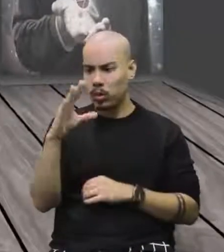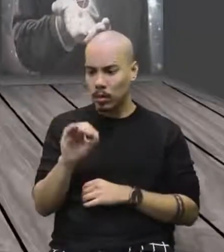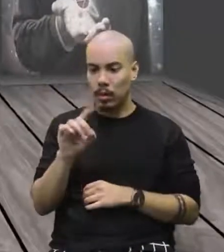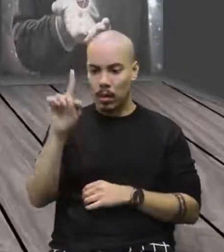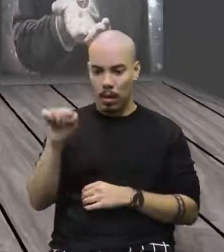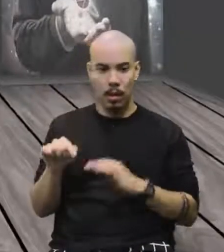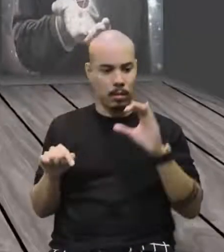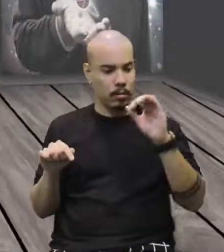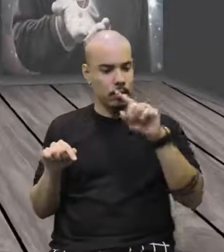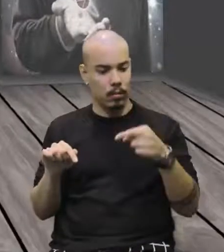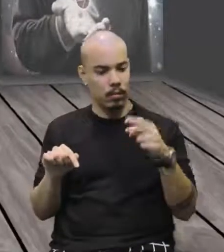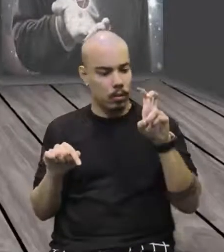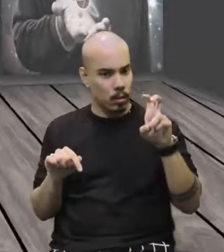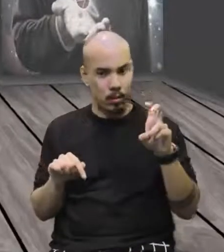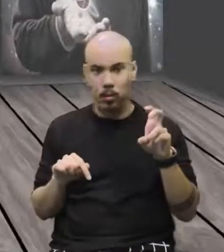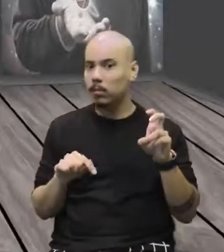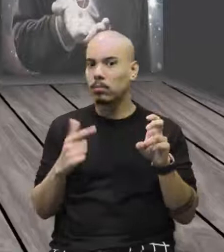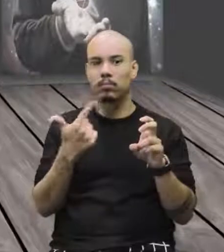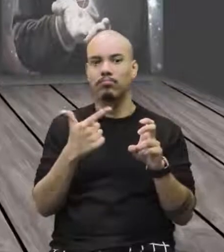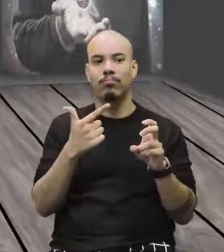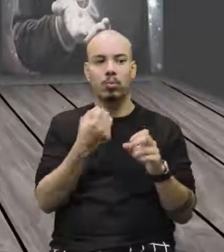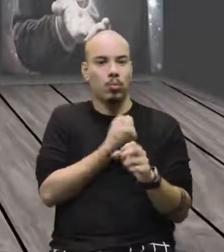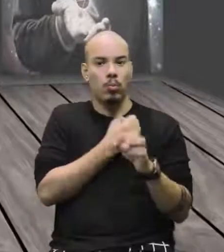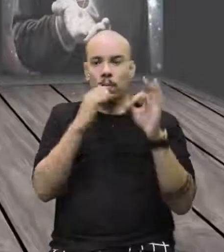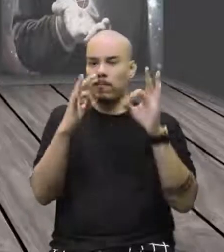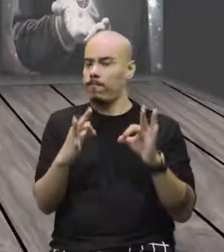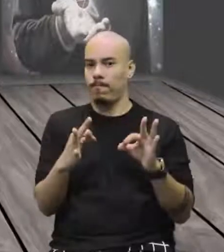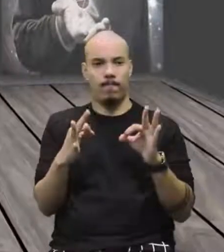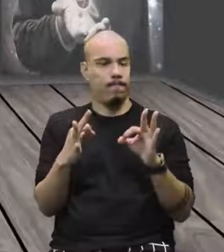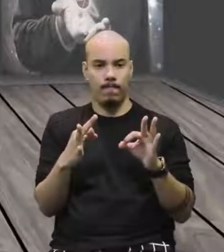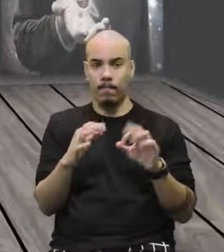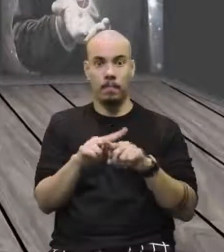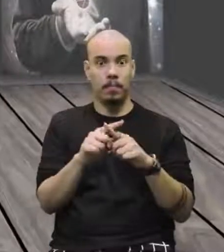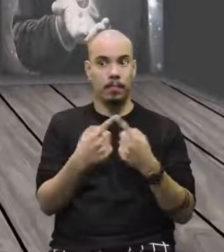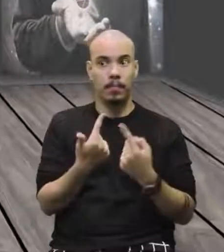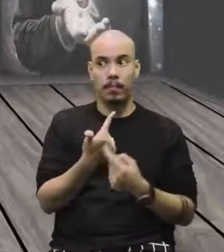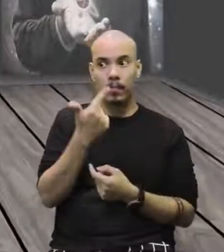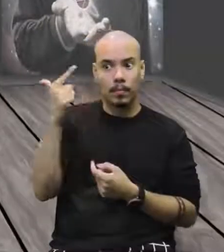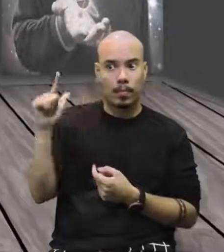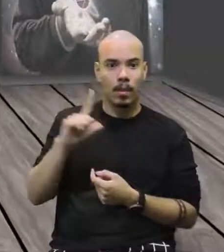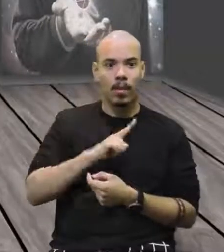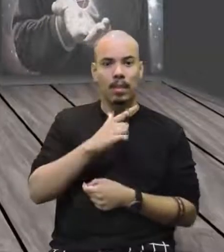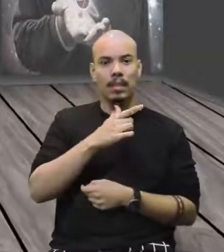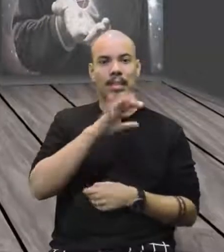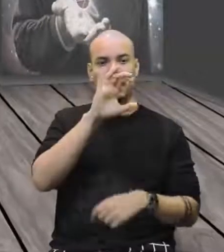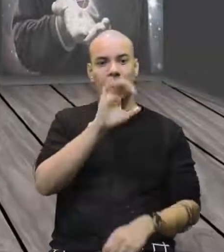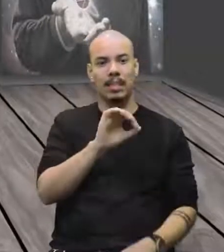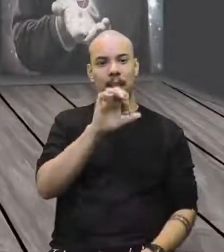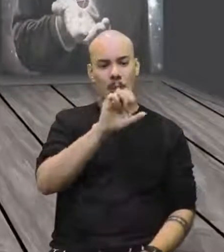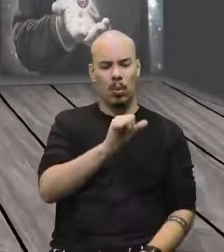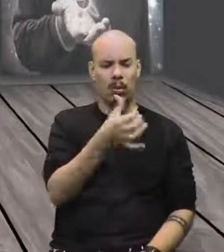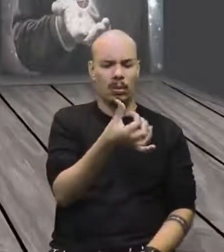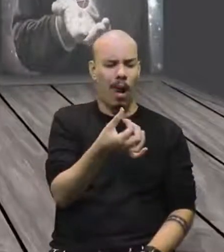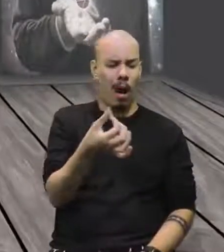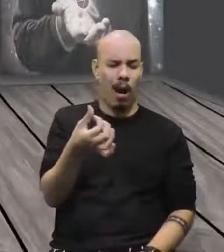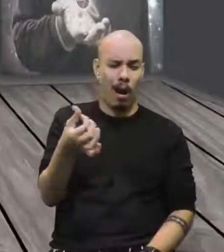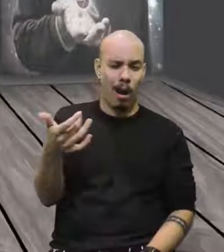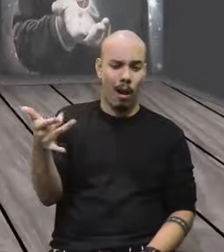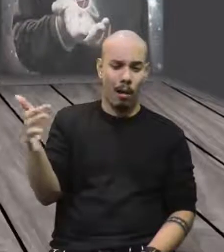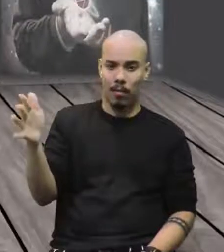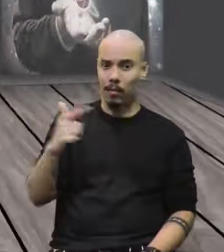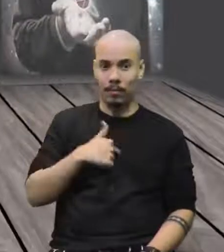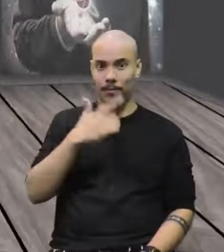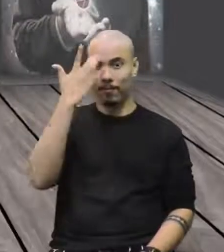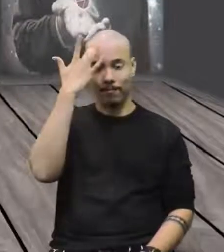0,5. Então, tem como fazer um número exato ali. Mas o outro não tem, já é 0,866 e o negócio é infinito. Se for fazer 3,14